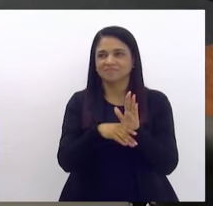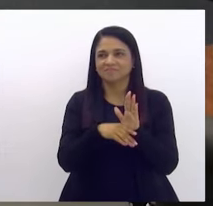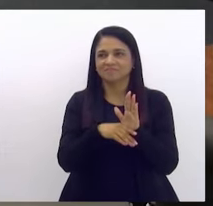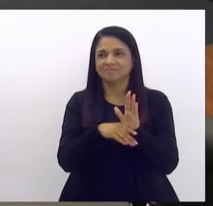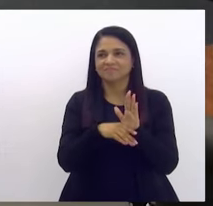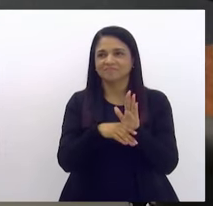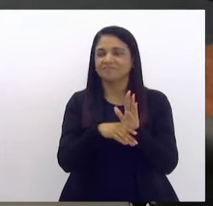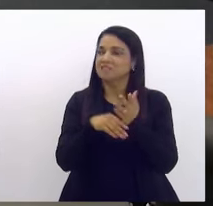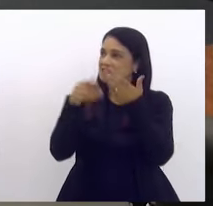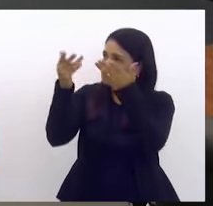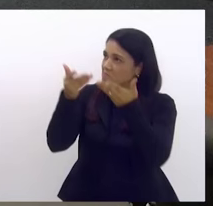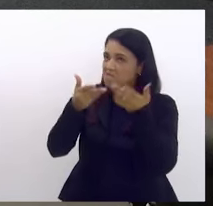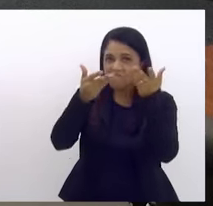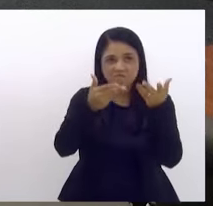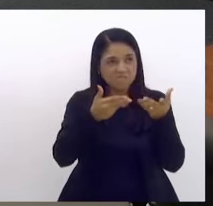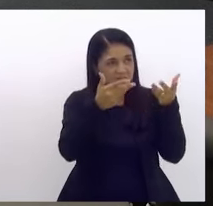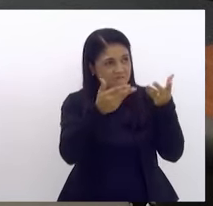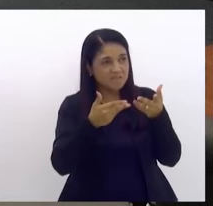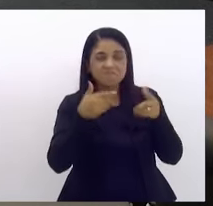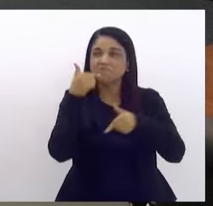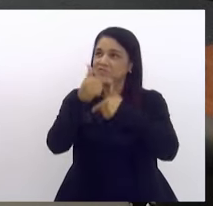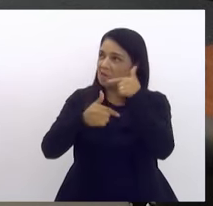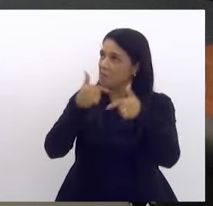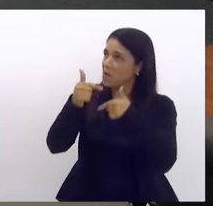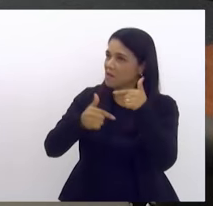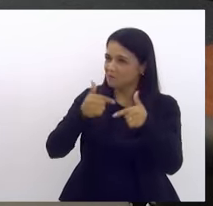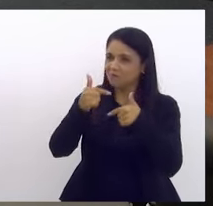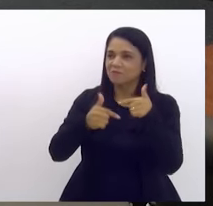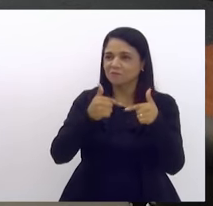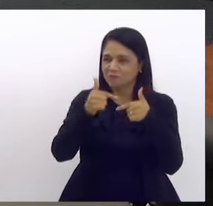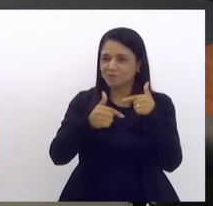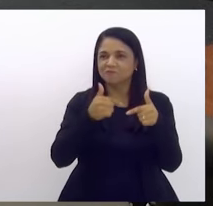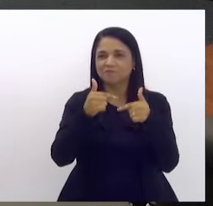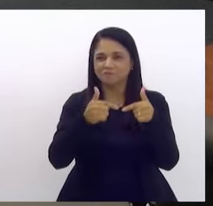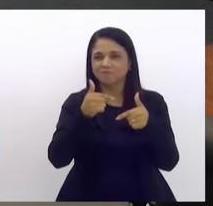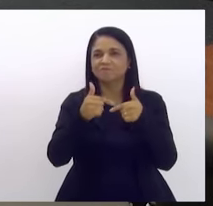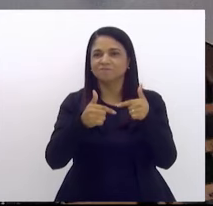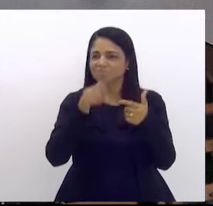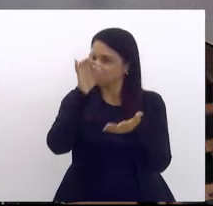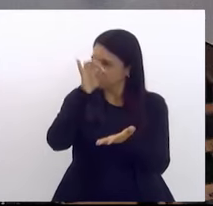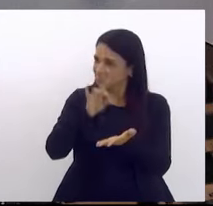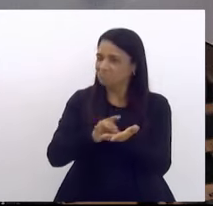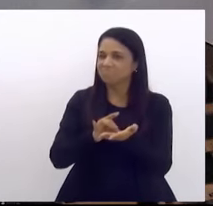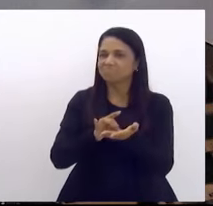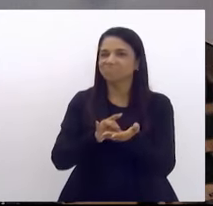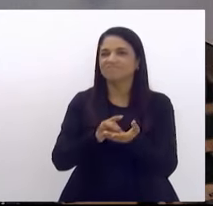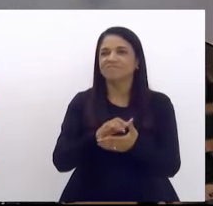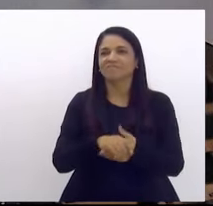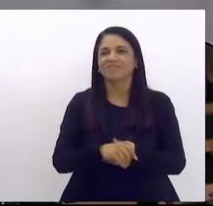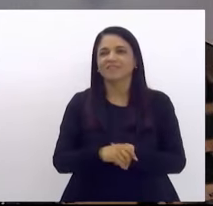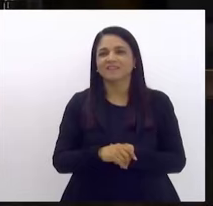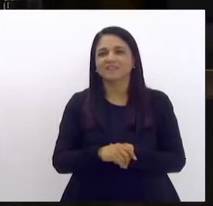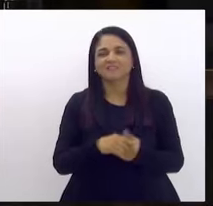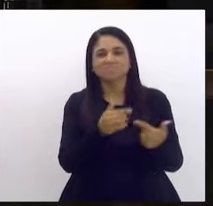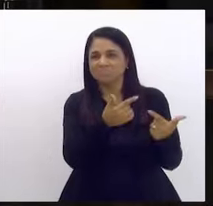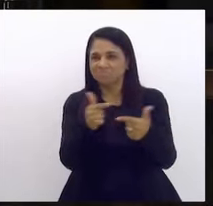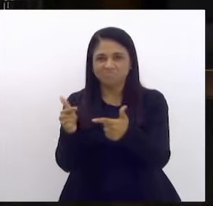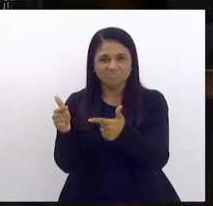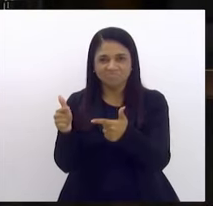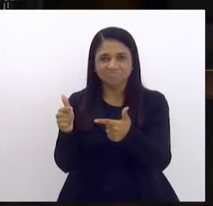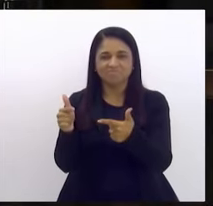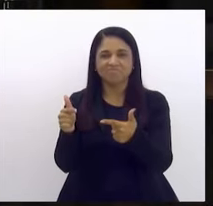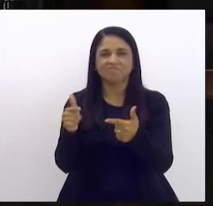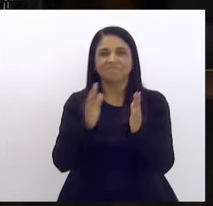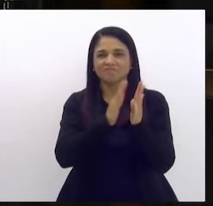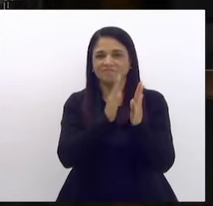Sejam sempre muito bem-vindos aqui, trabalhadores. Vocês são trabalhadores de verdade. Não havendo mais nada a tratar